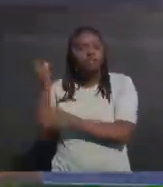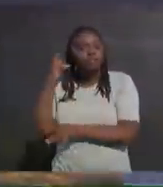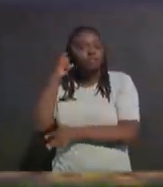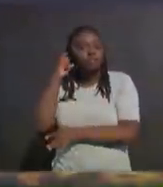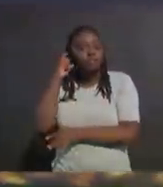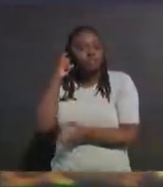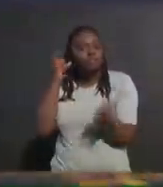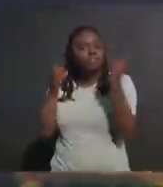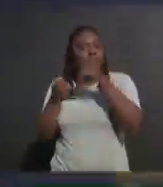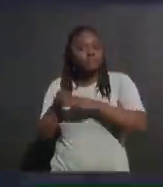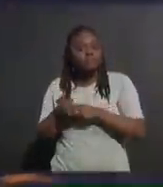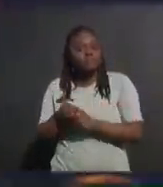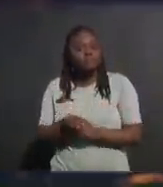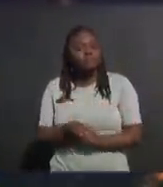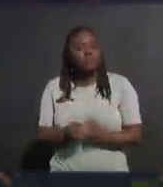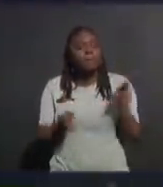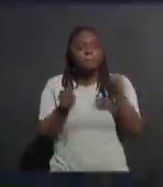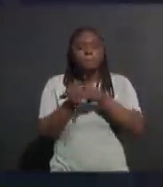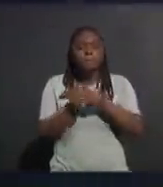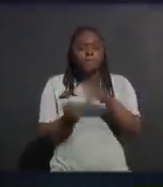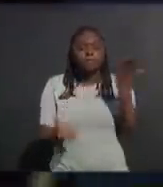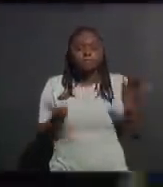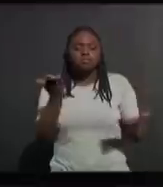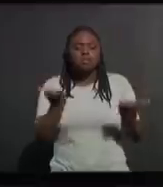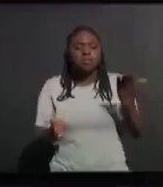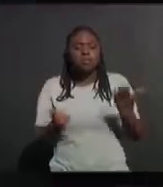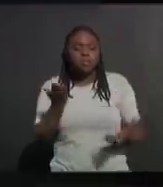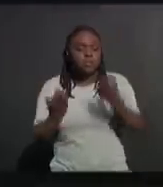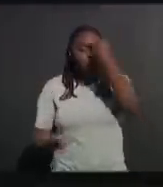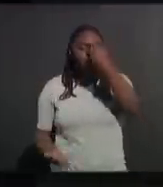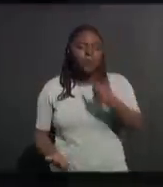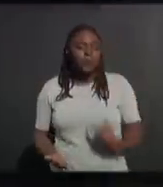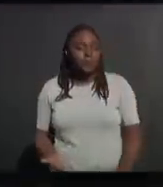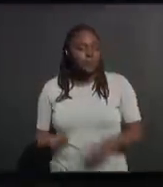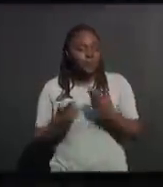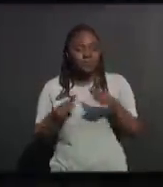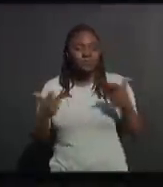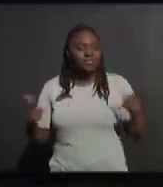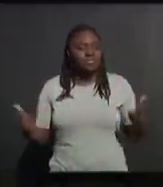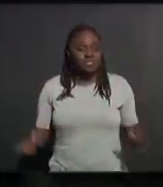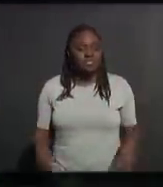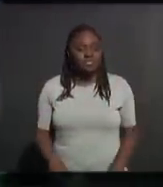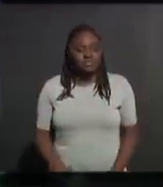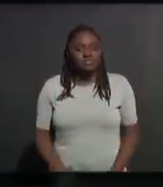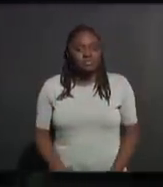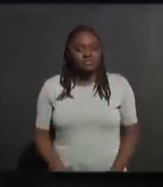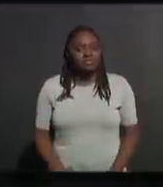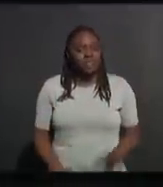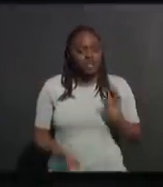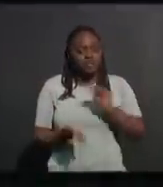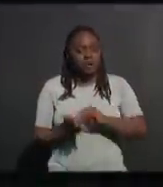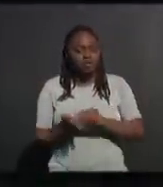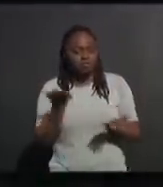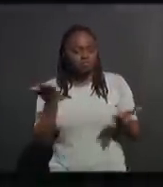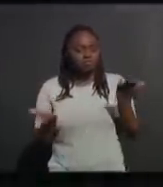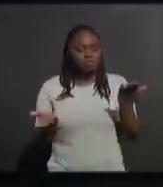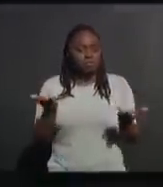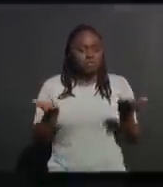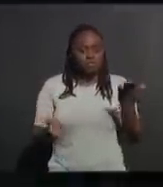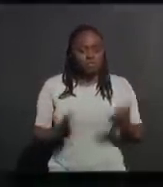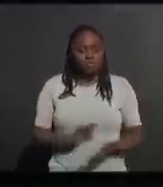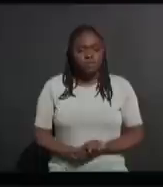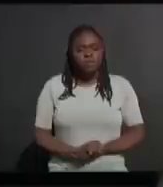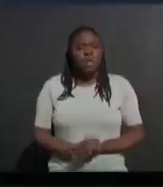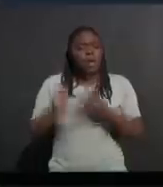O que, que é o desequilíbrio de Pedro? De temperamento. Temperamento desequilibrado. Tem alguma coisa mais chata